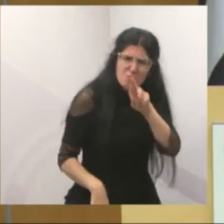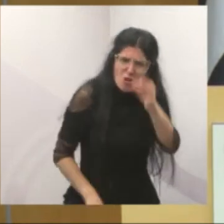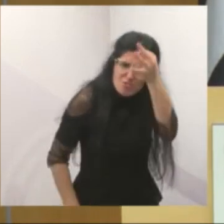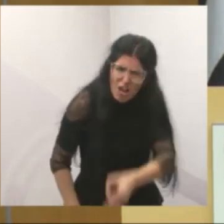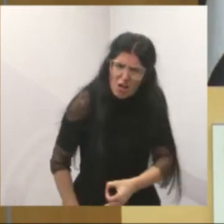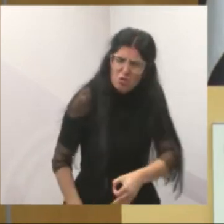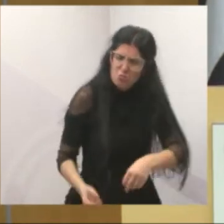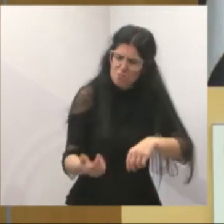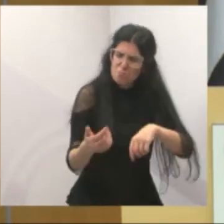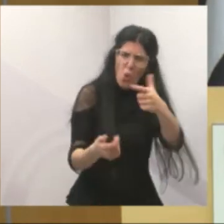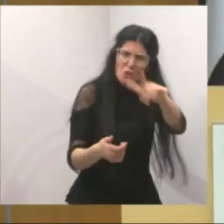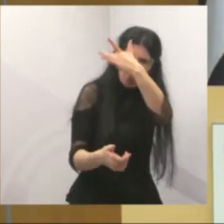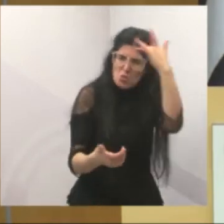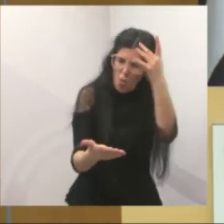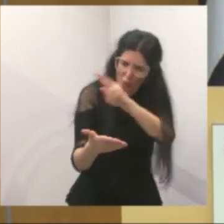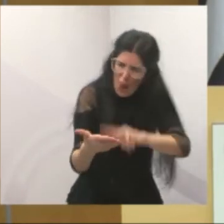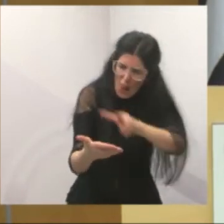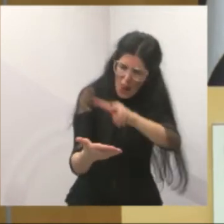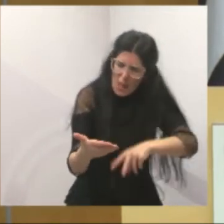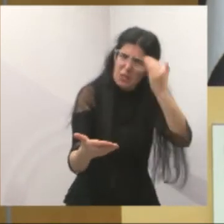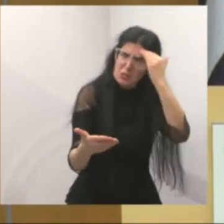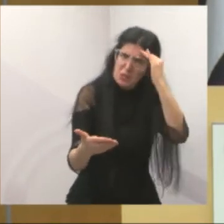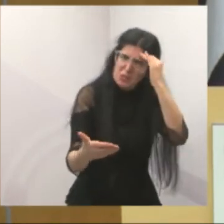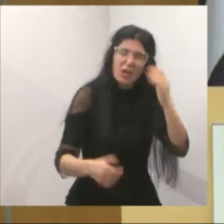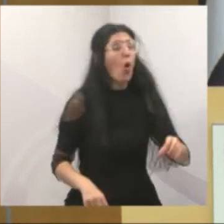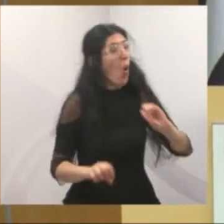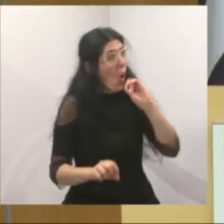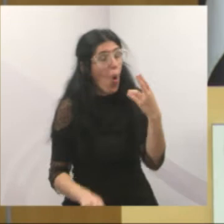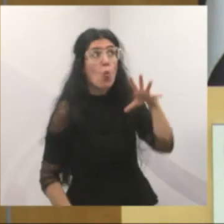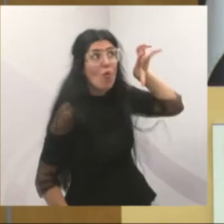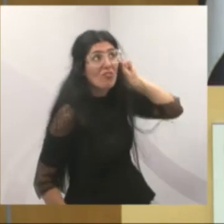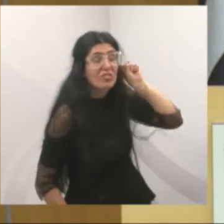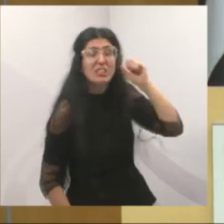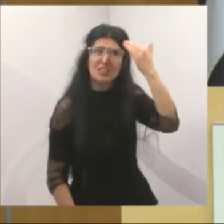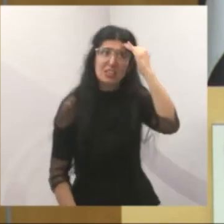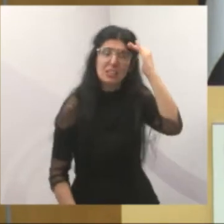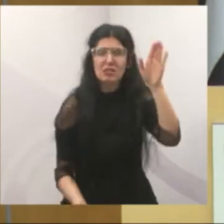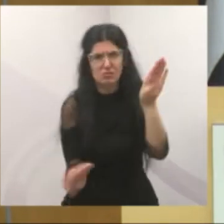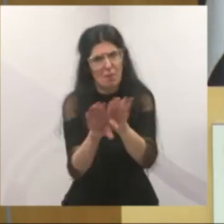Agora, a outra pergunta que eu tenho para fazer.